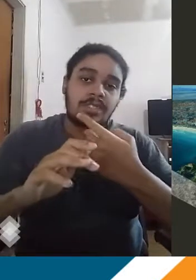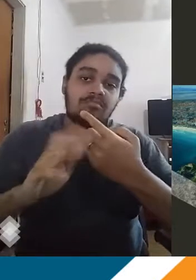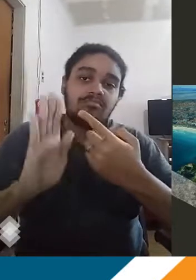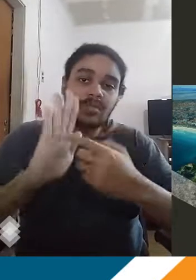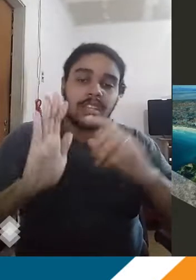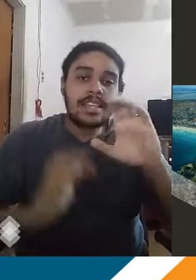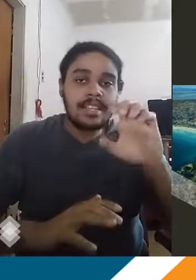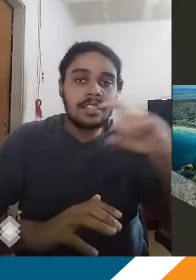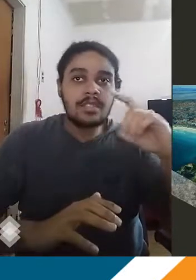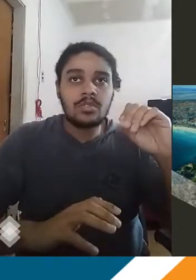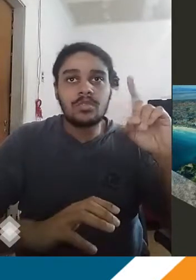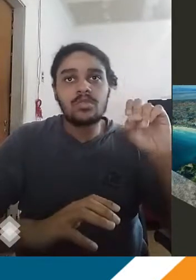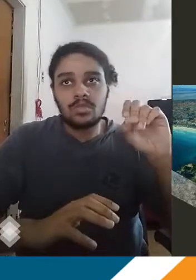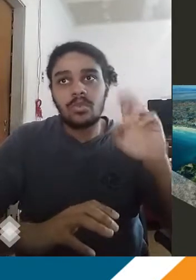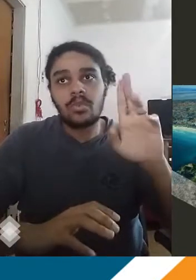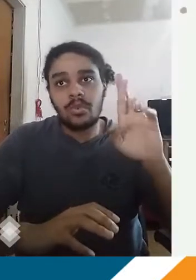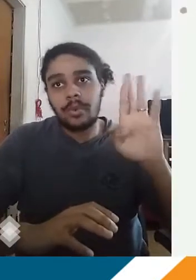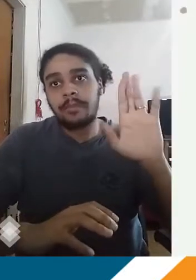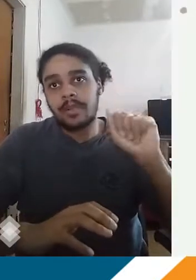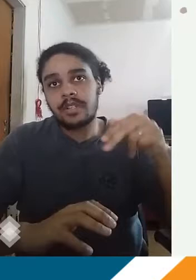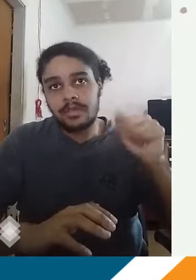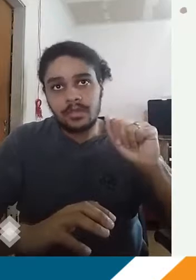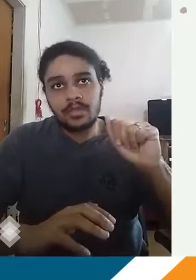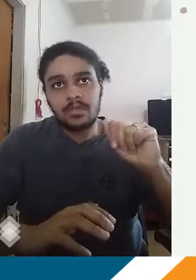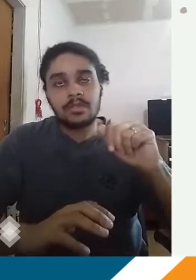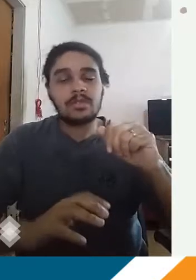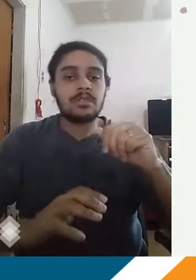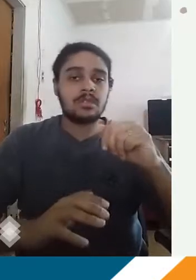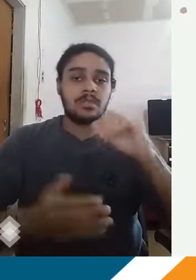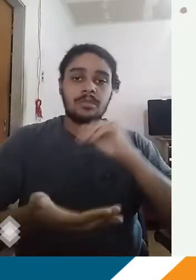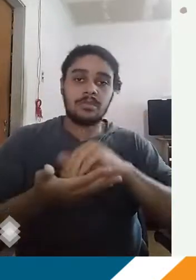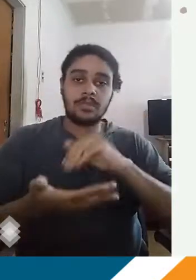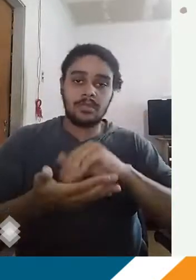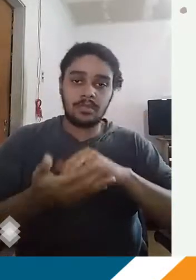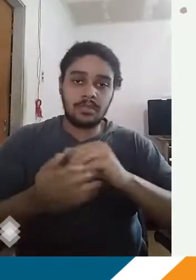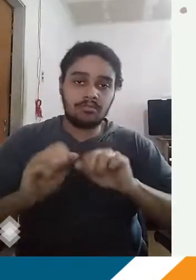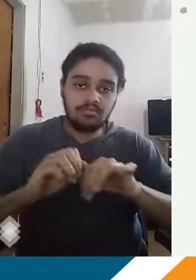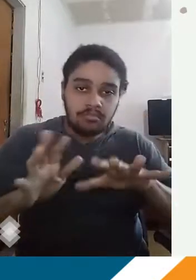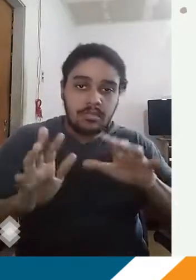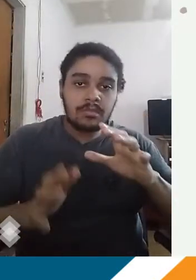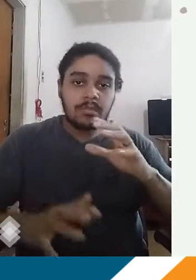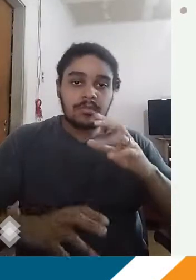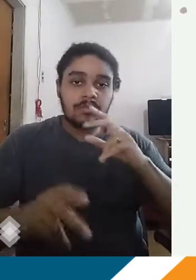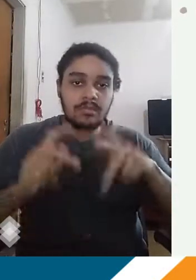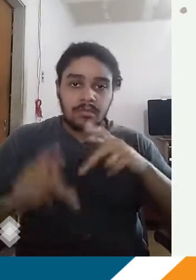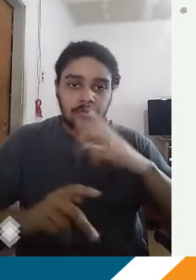migração urbana-rural ou êxodo urbano. Por último, teremos a distribuição da população